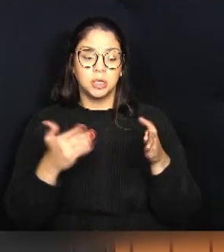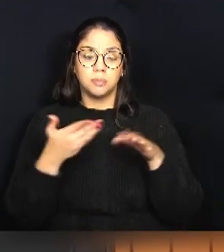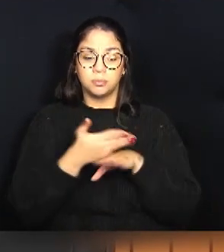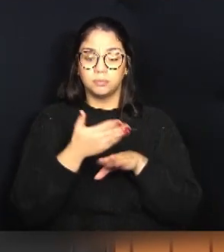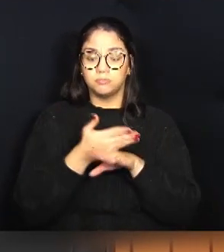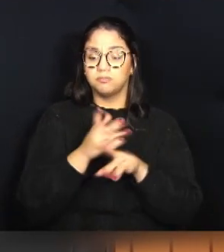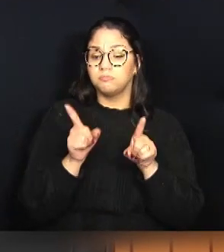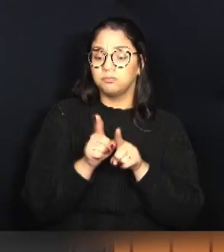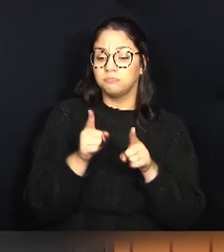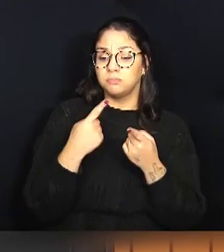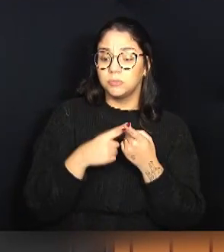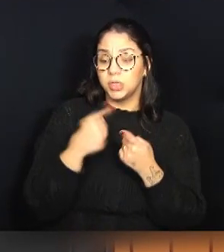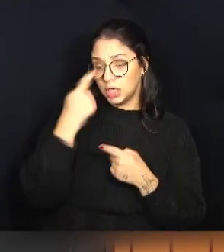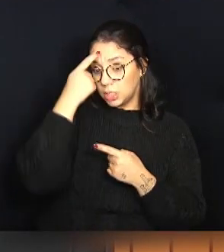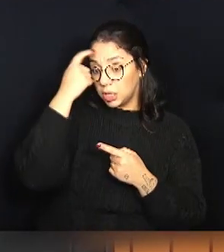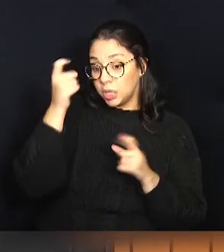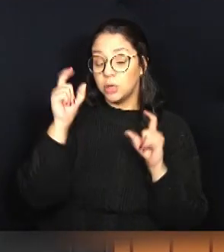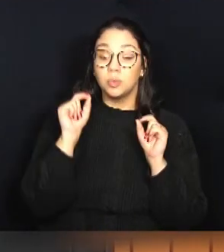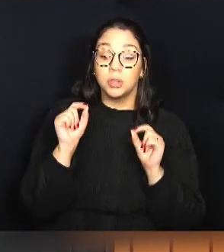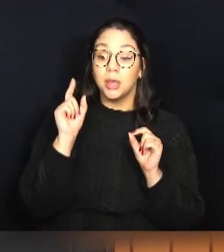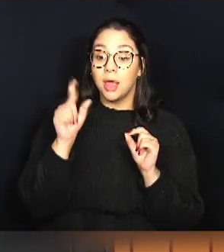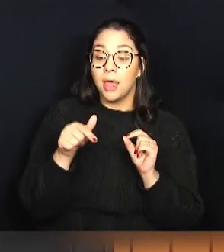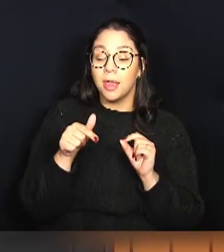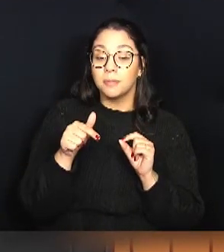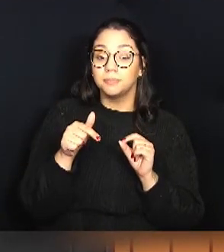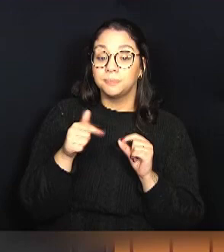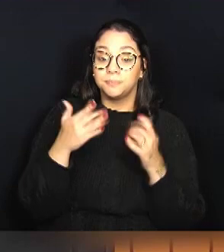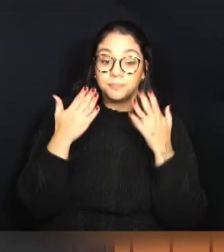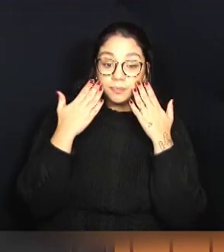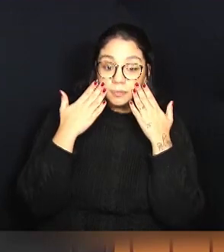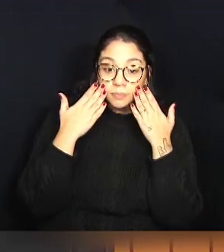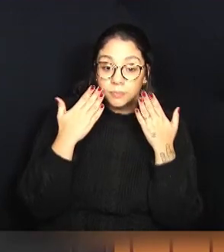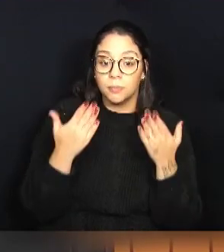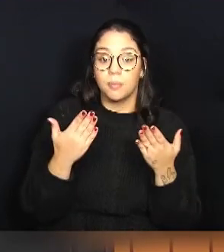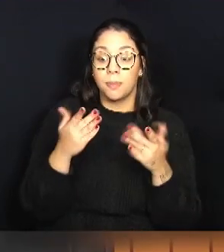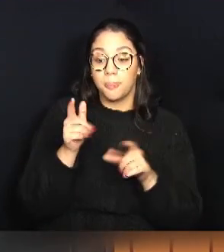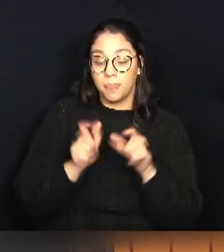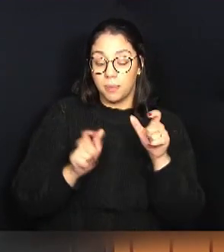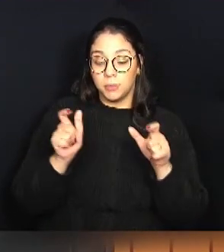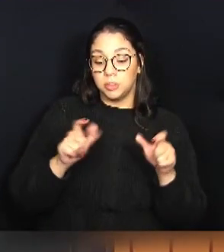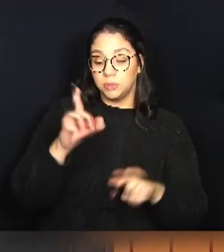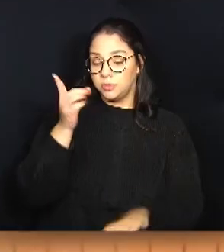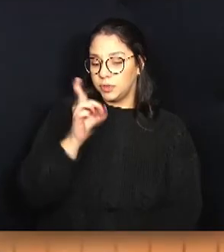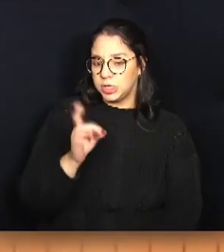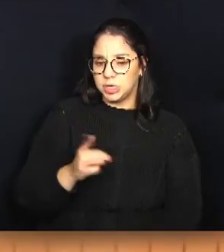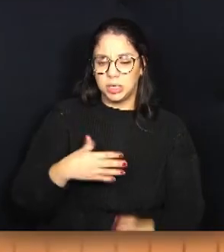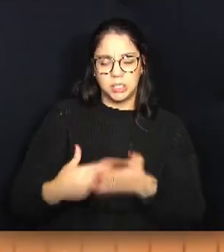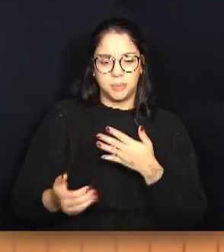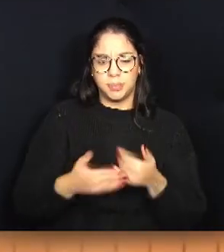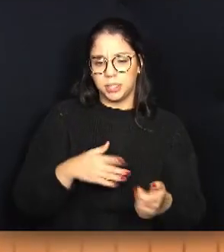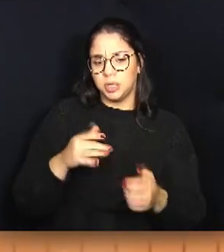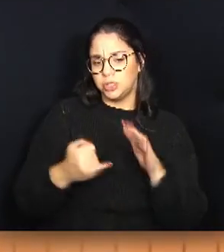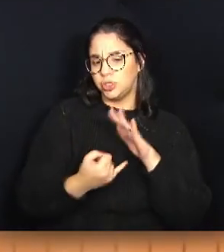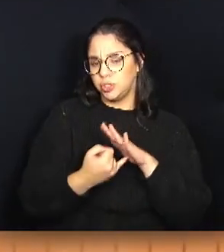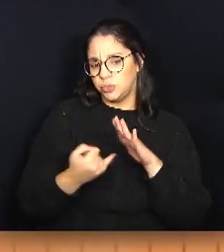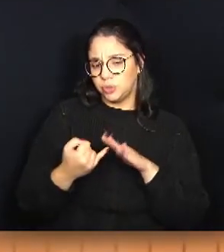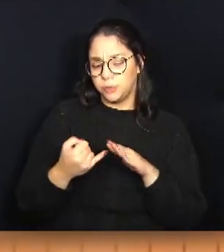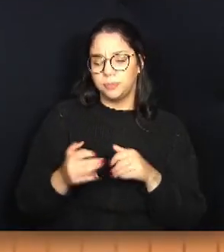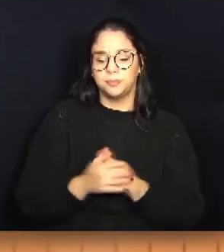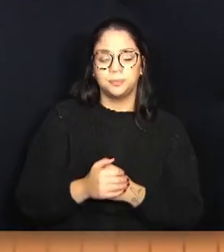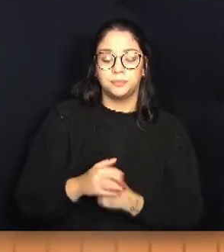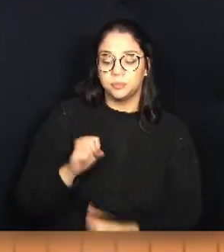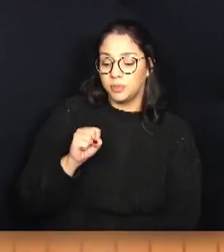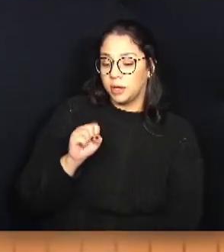Porque a ideia é que a gente coloque, né, à frente a pessoa com deficiência, independente de entidade. Salvetti afirmou